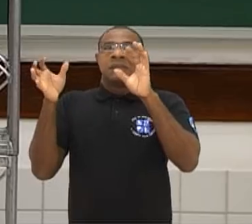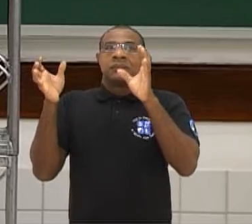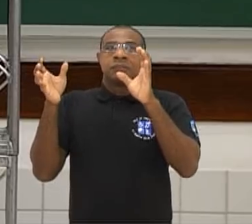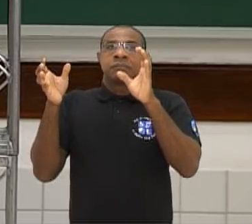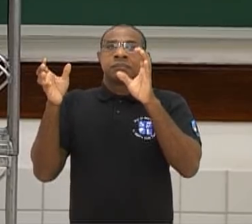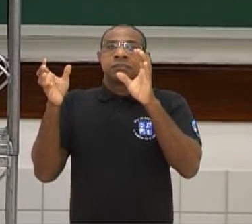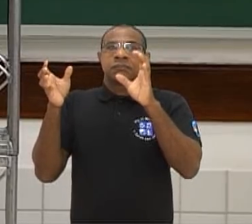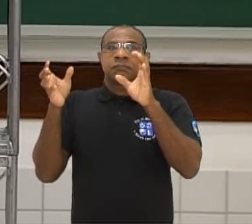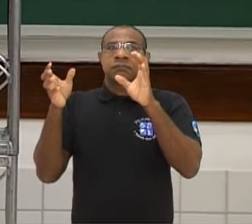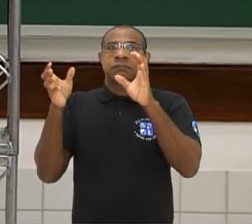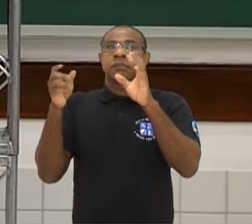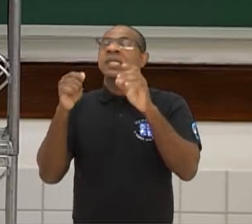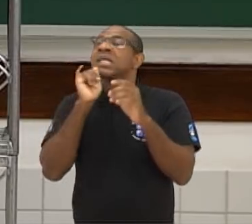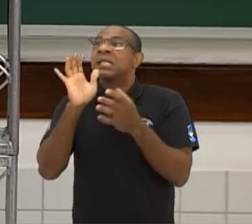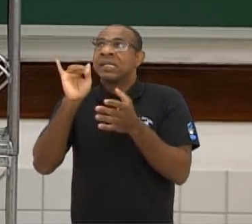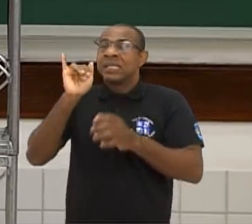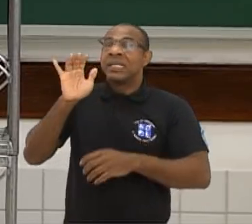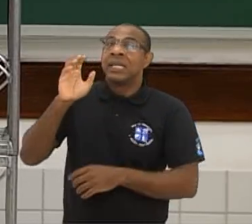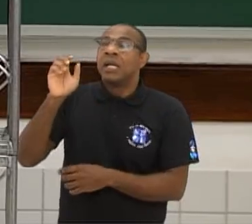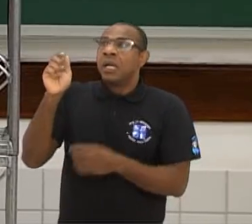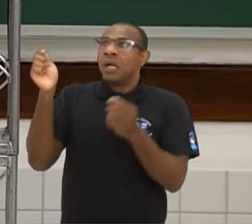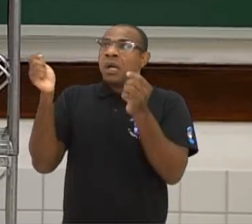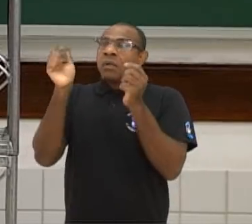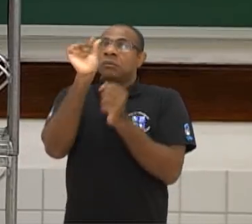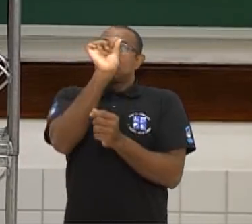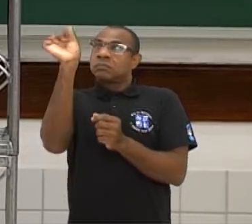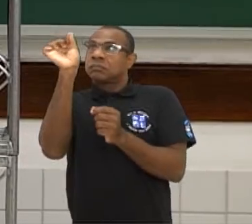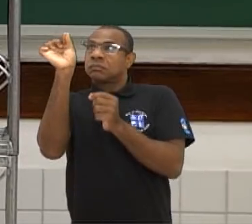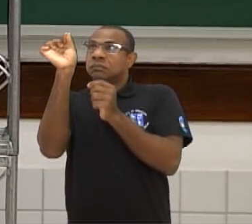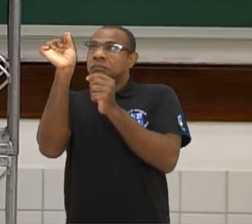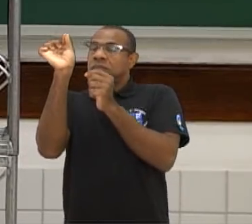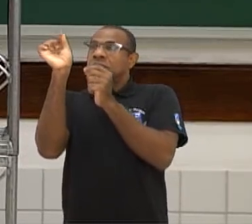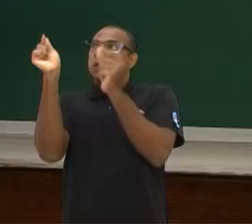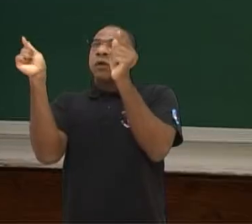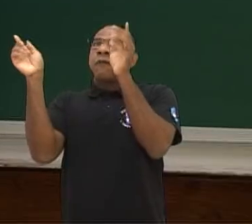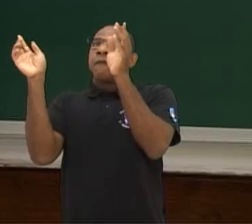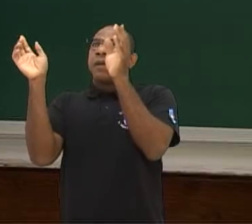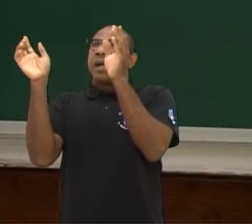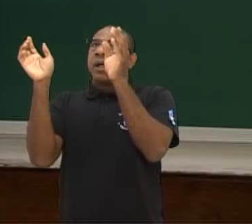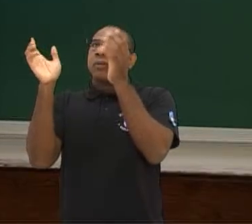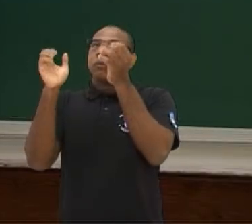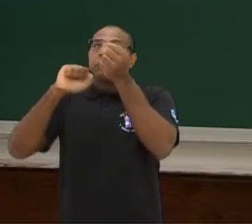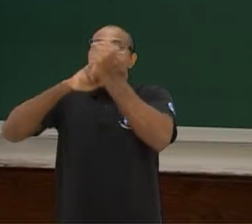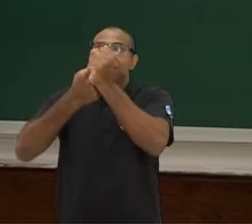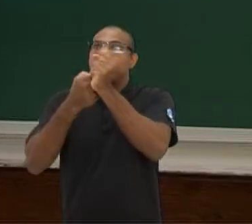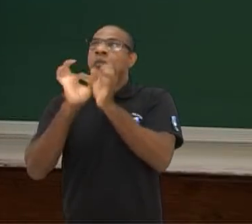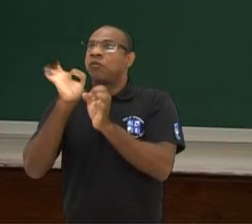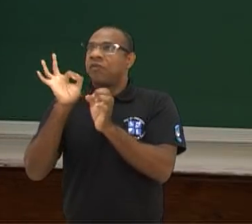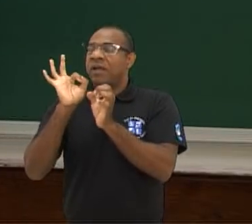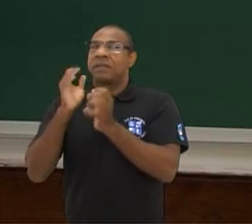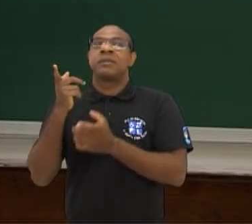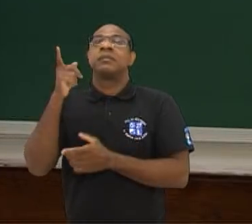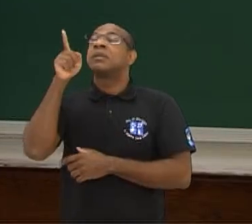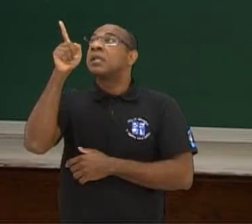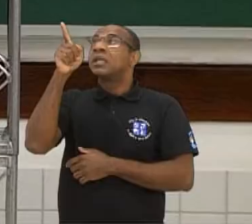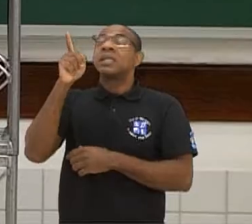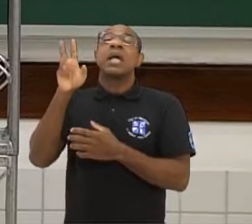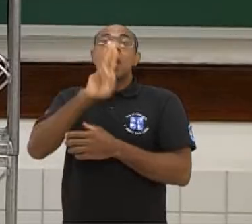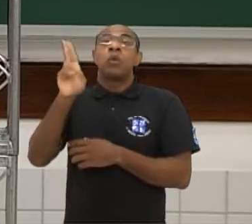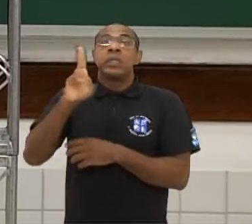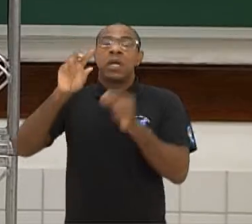B, você está usando toda essa resistência aqui. Se você está utilizando toda a resistência,